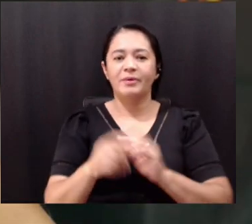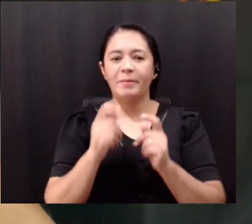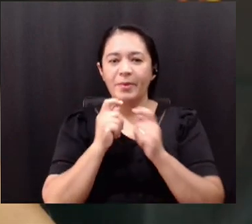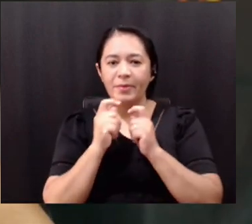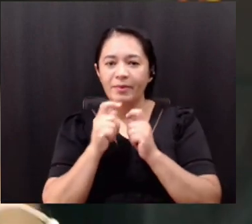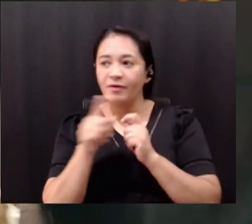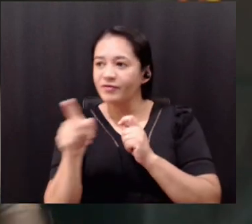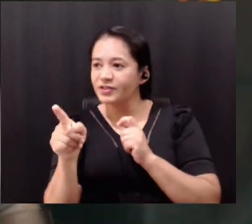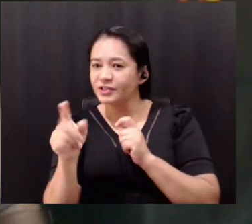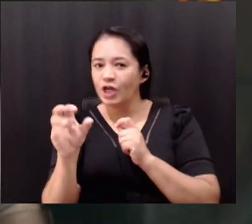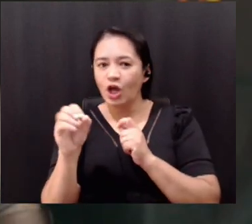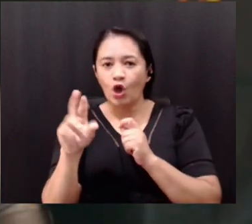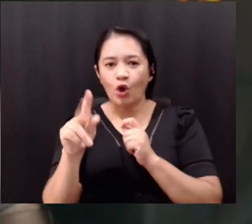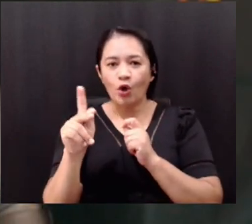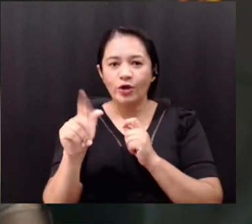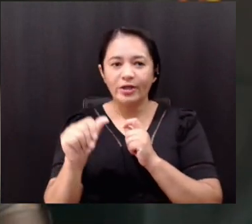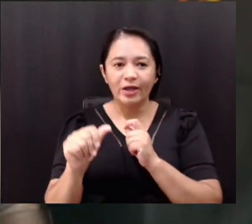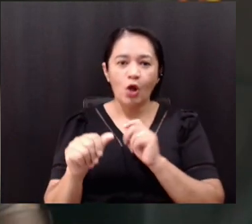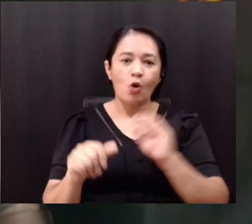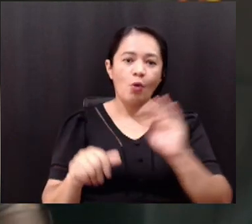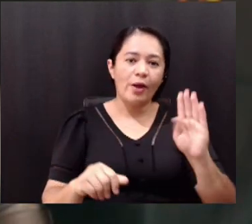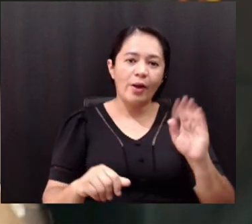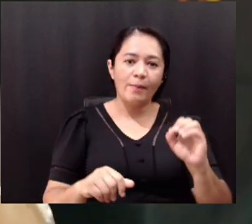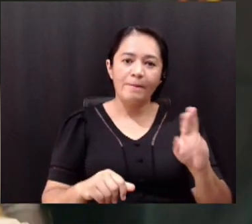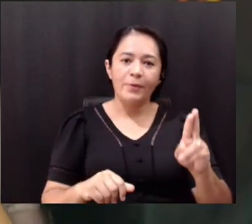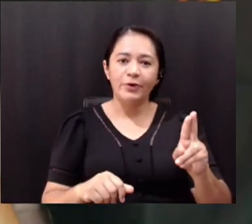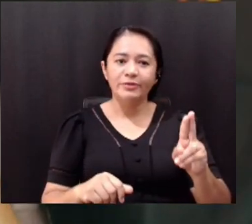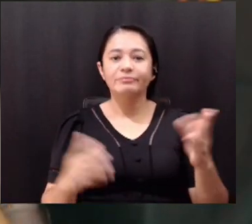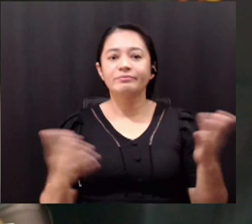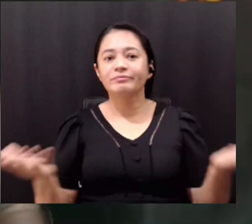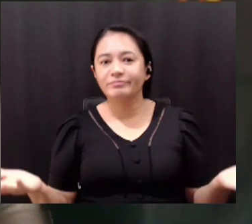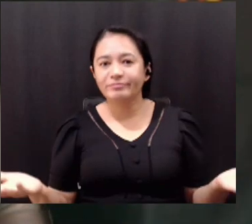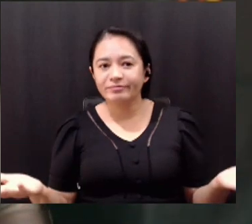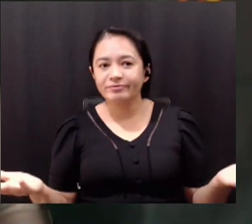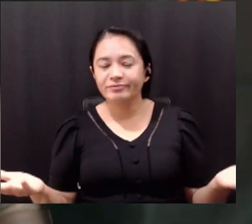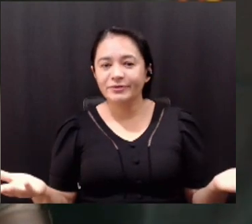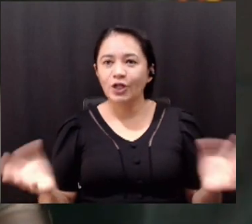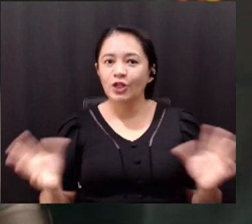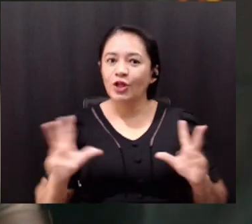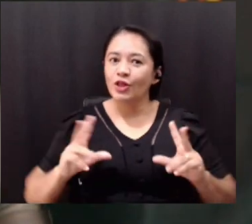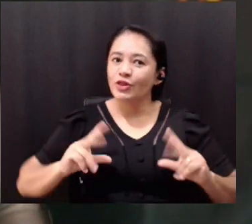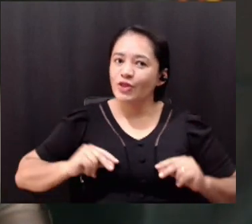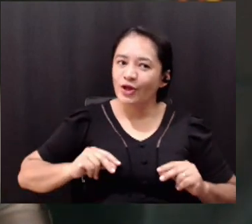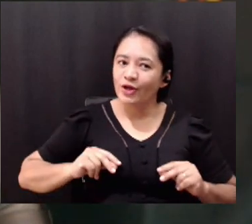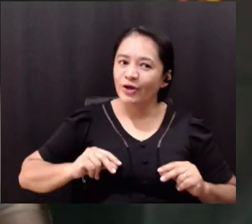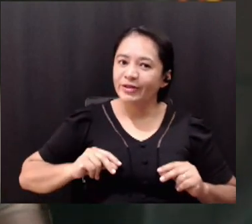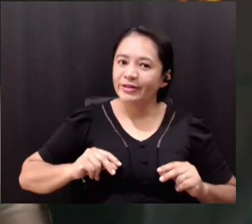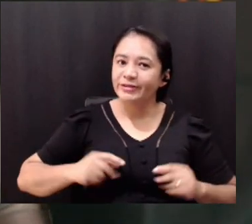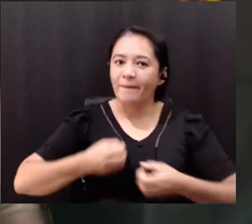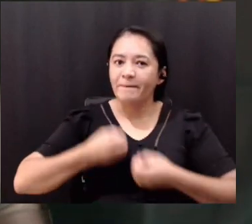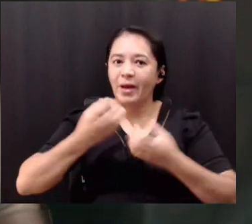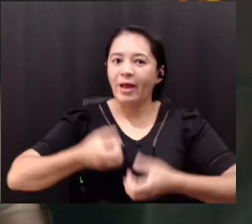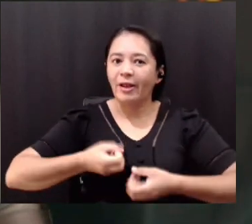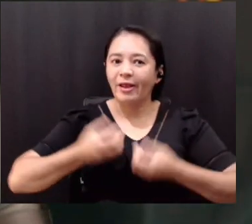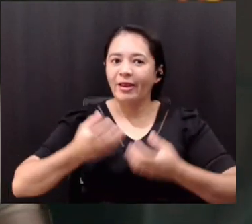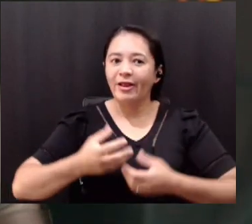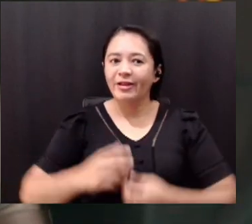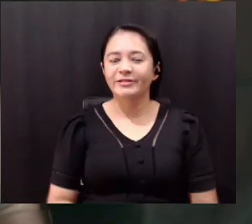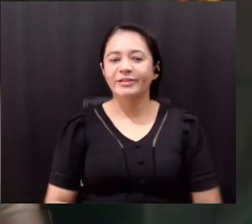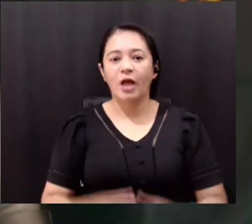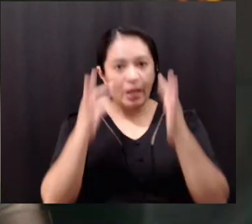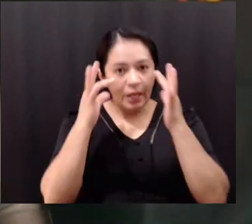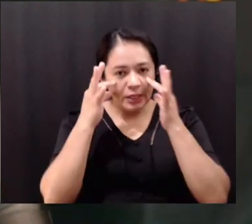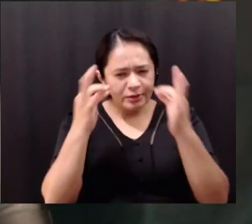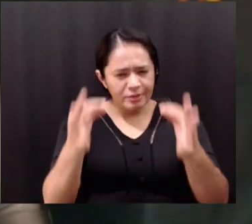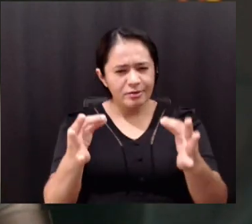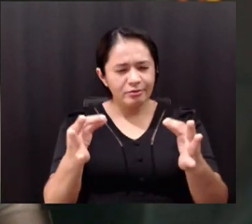sofre com burnout? Gente, esse boletim, eu vou te falar, tem tanto depoimento, então eu quero chamar a sua atenção para prestar atenção no